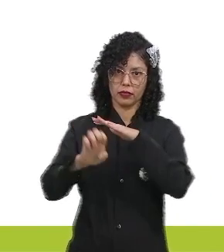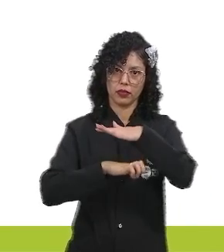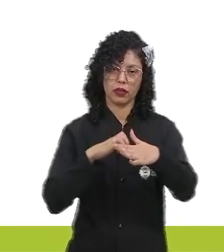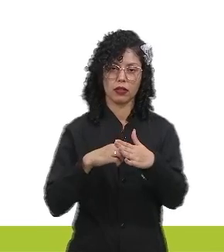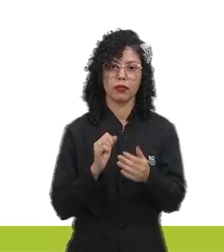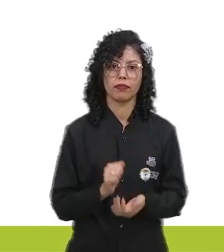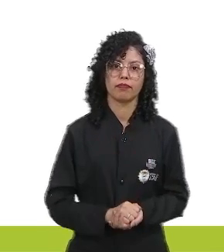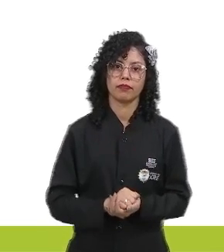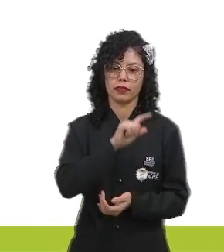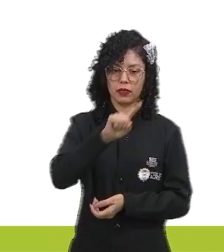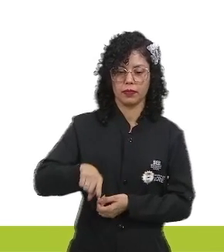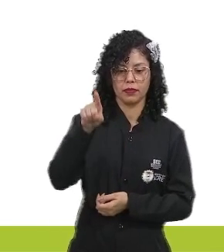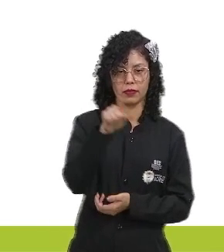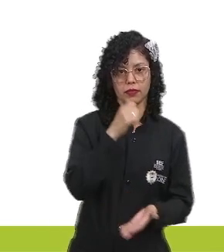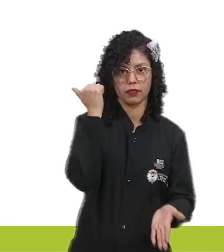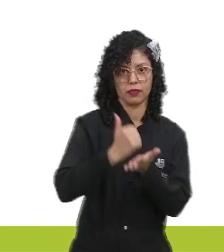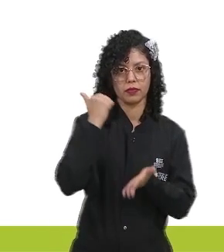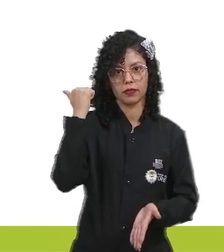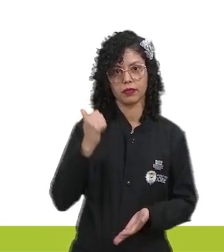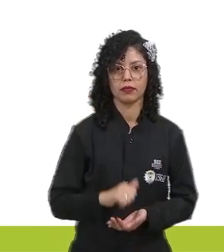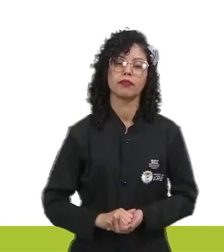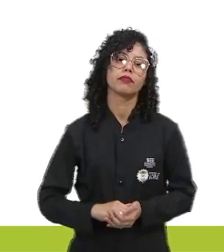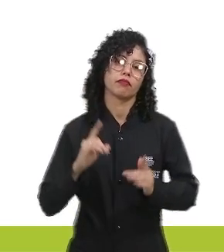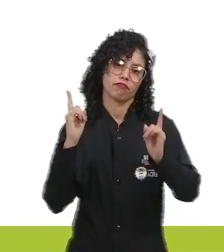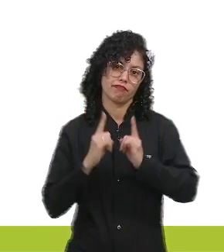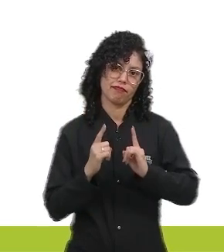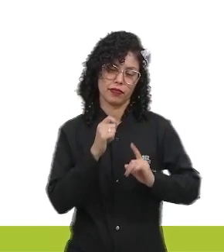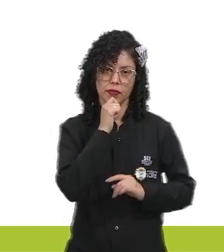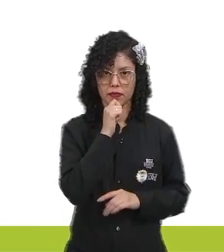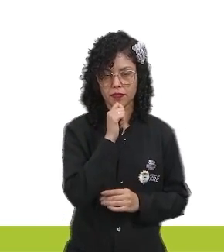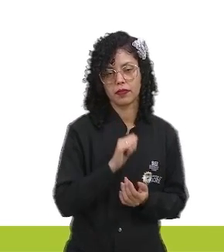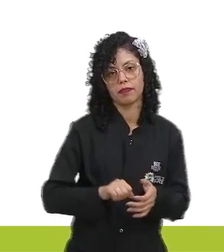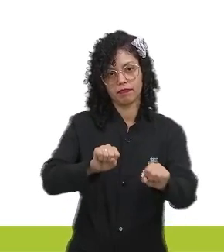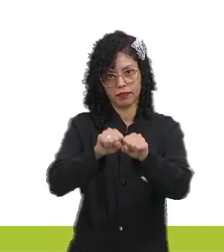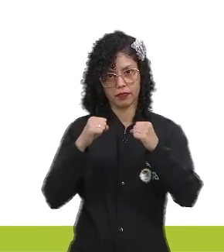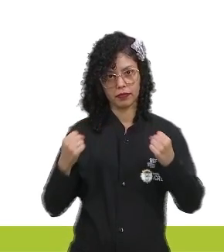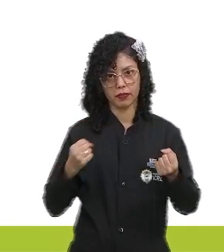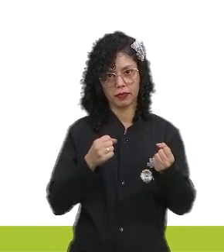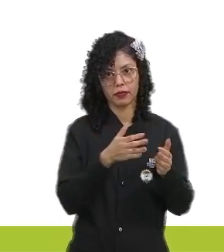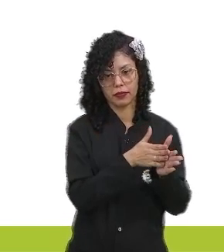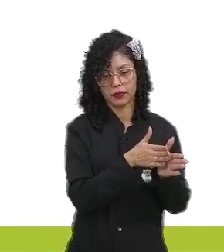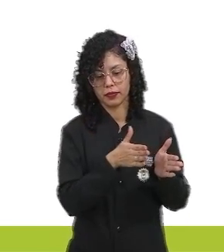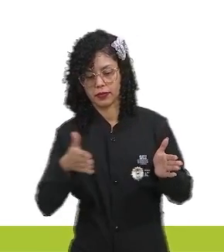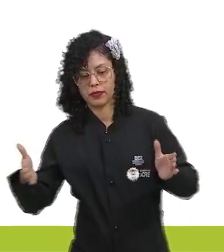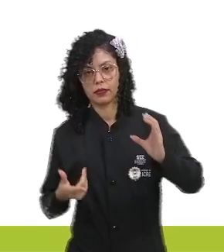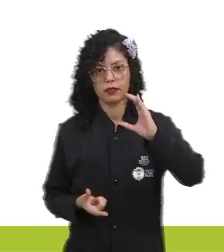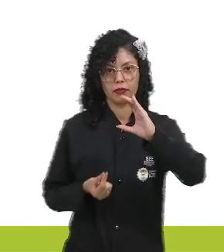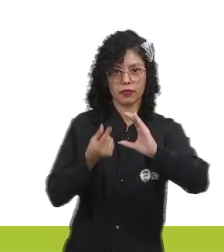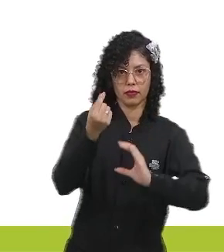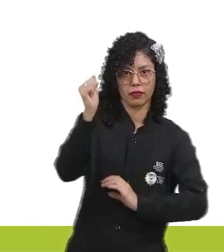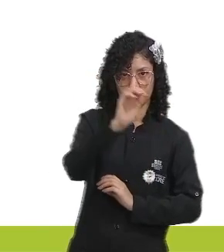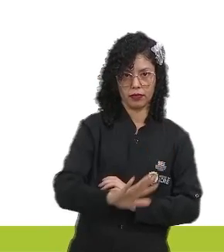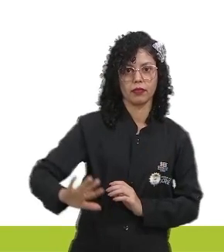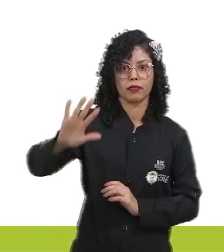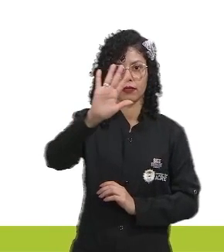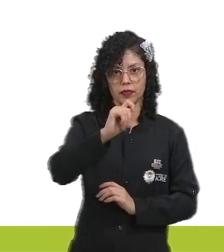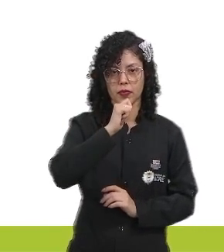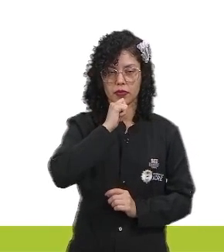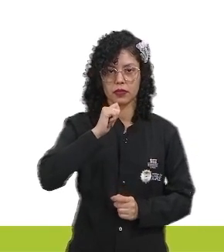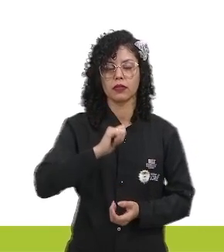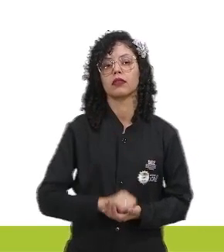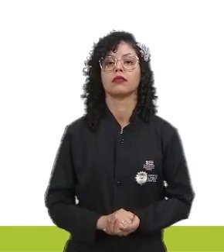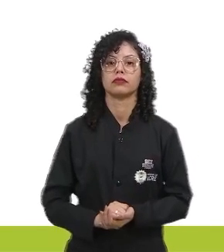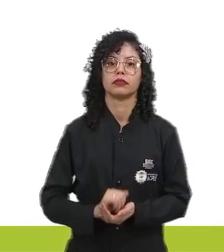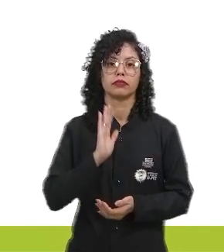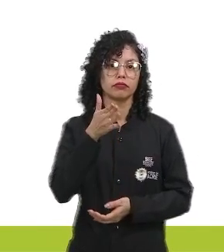acabavam demitindo seus funcionários, o que vai levar à quebra dessa roda do capitalismo americano, já que o